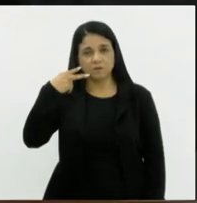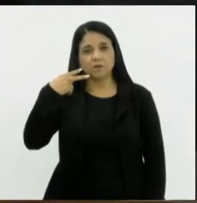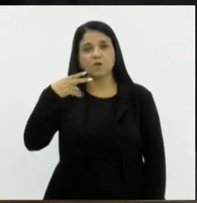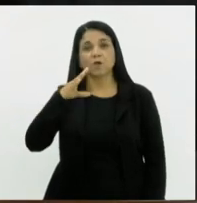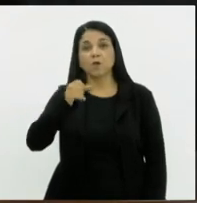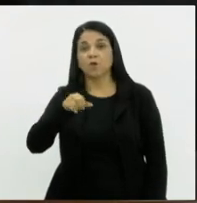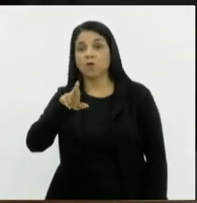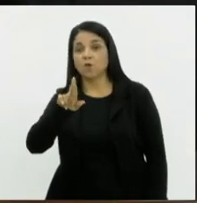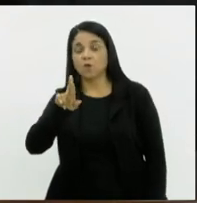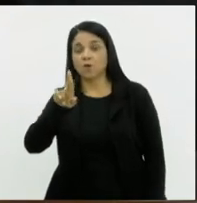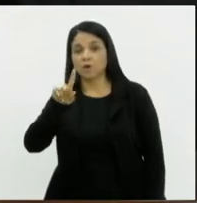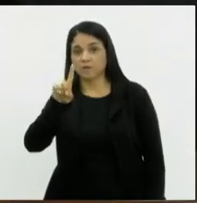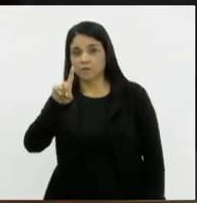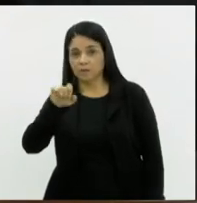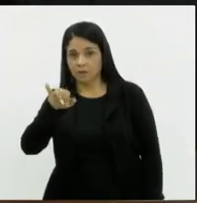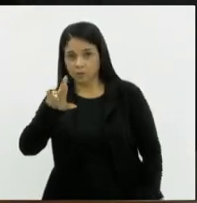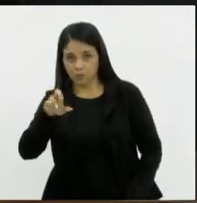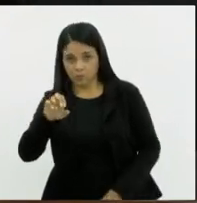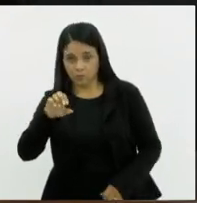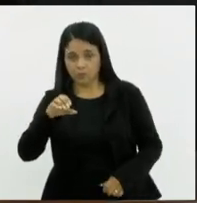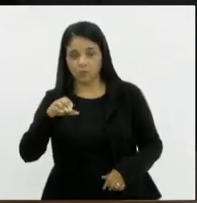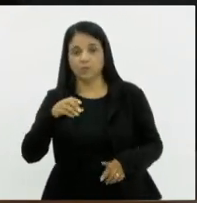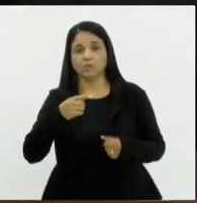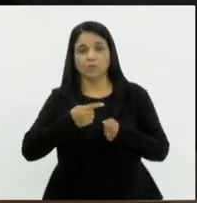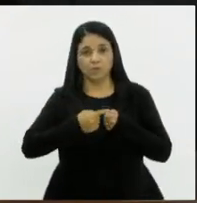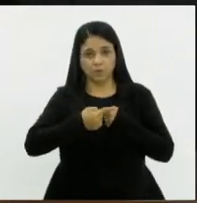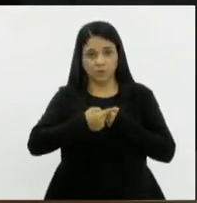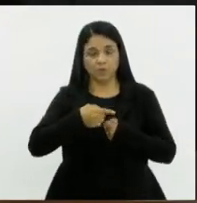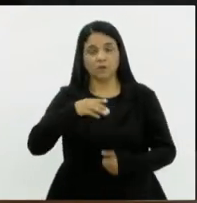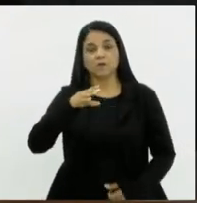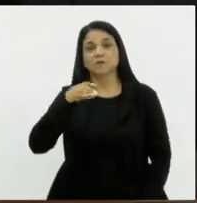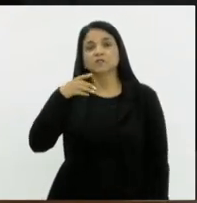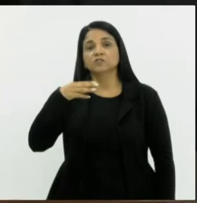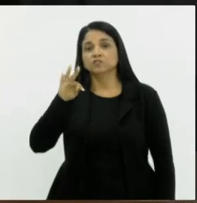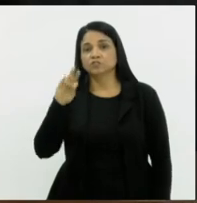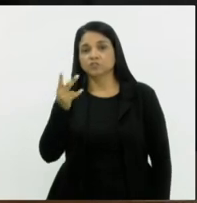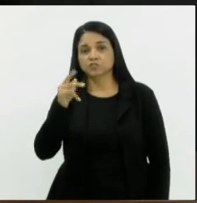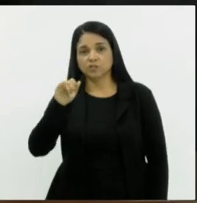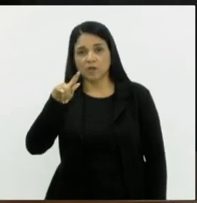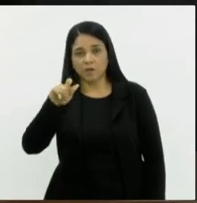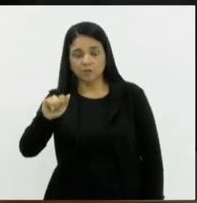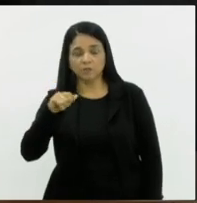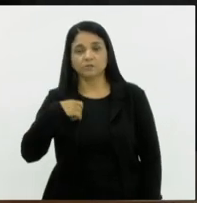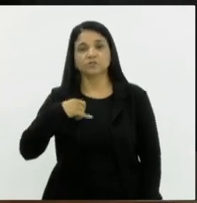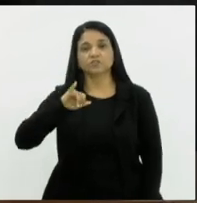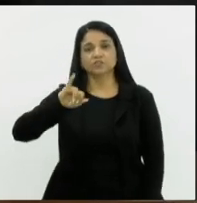Cordeiro, nosso Tiago Careca, vereador de Japeri,